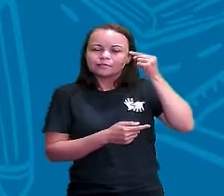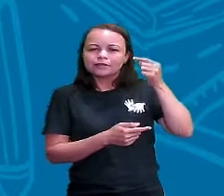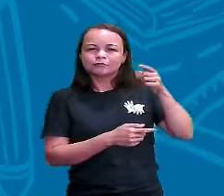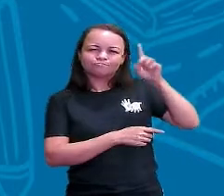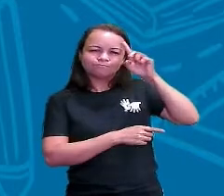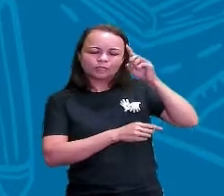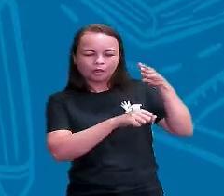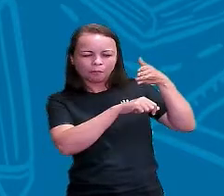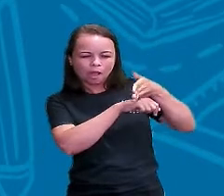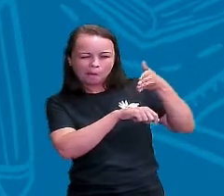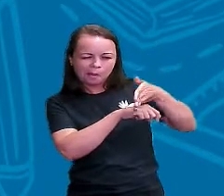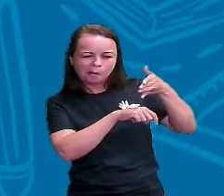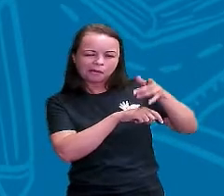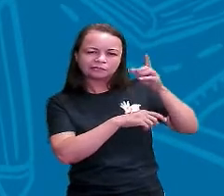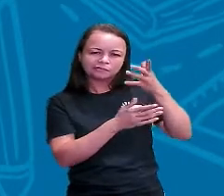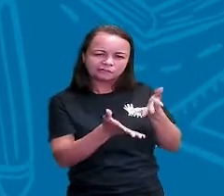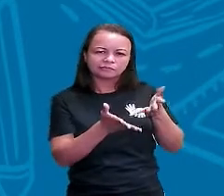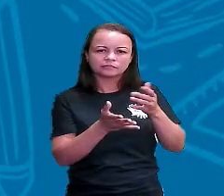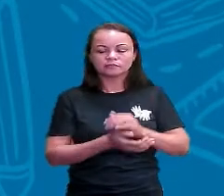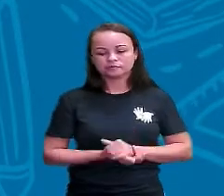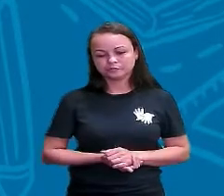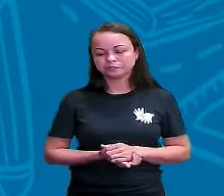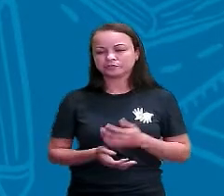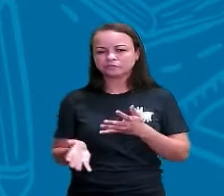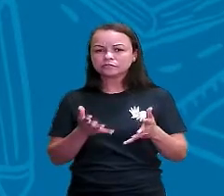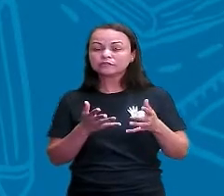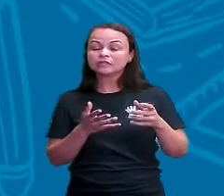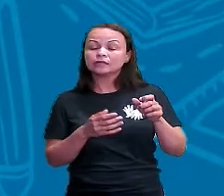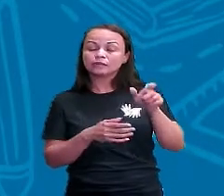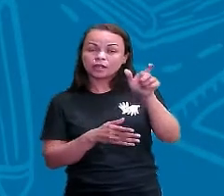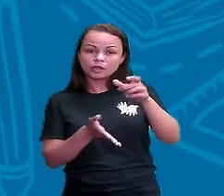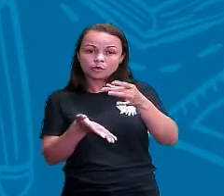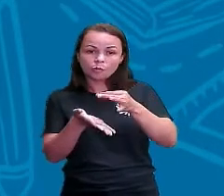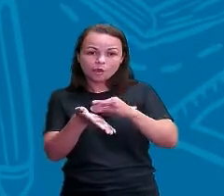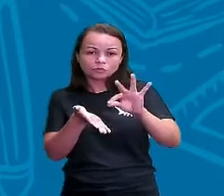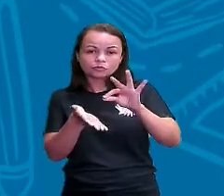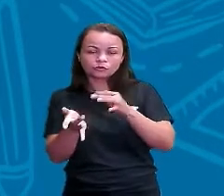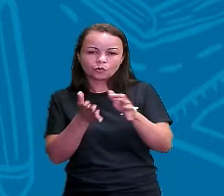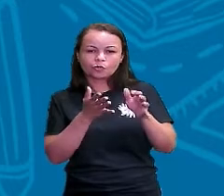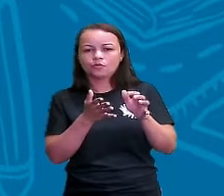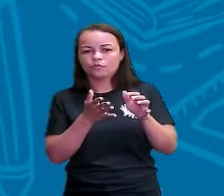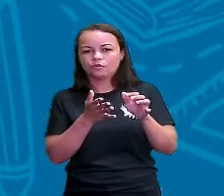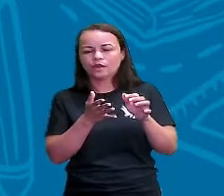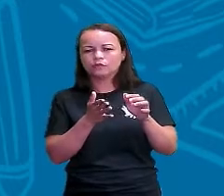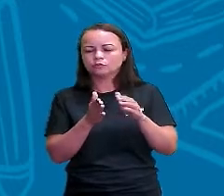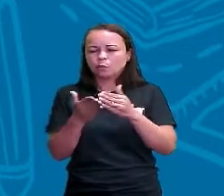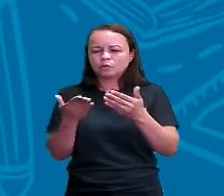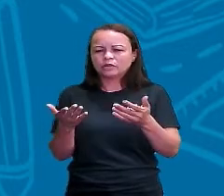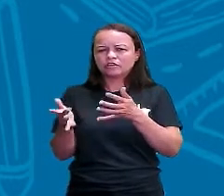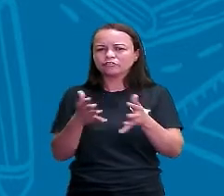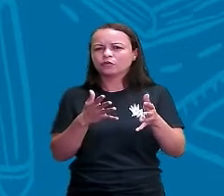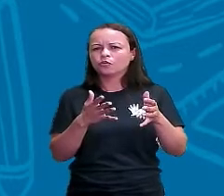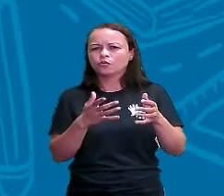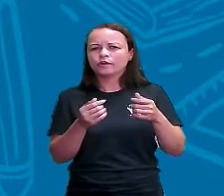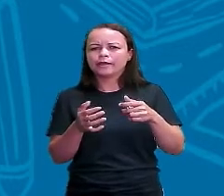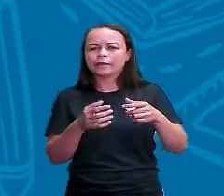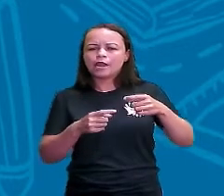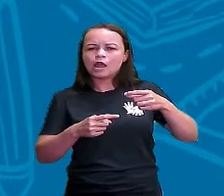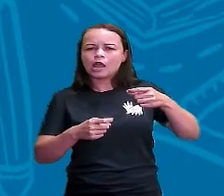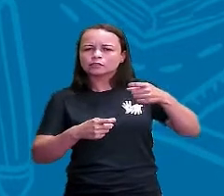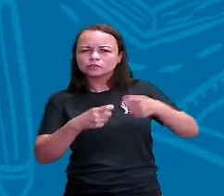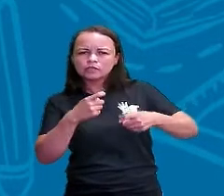uma neurocientista brasileira, tem um livro dela, que me perdoe, eu não sei o nome ipsilístico, mas é Sexo, Droga